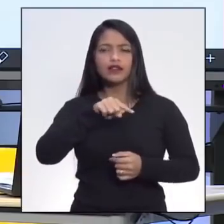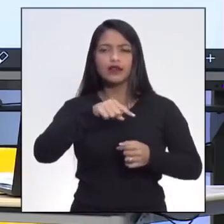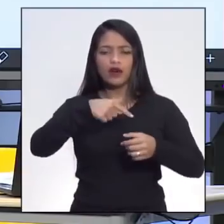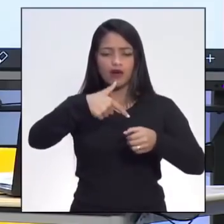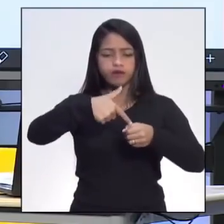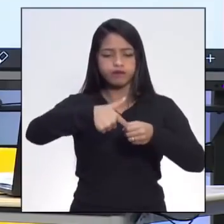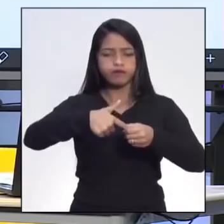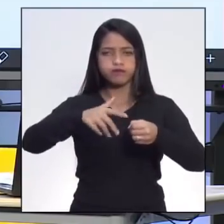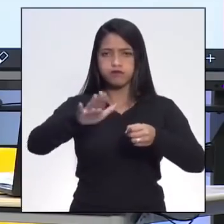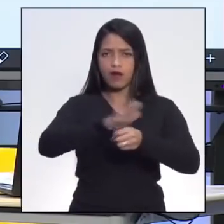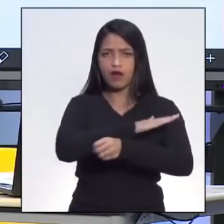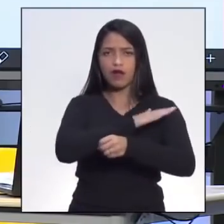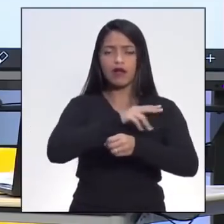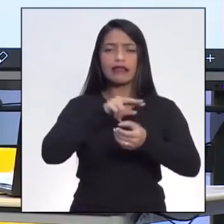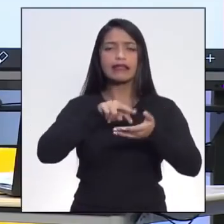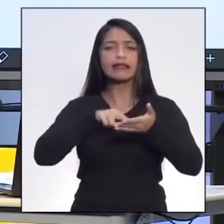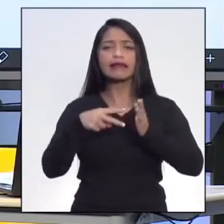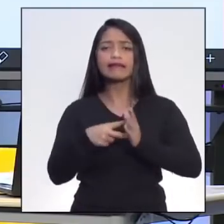4/4, que é o inteiro,